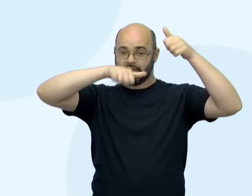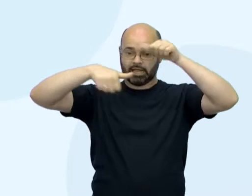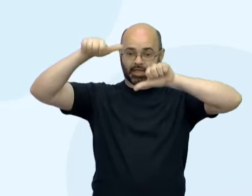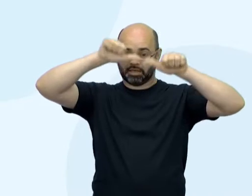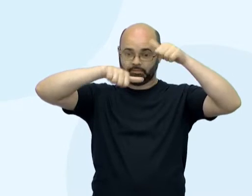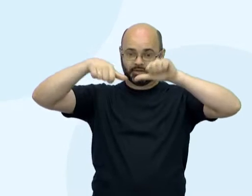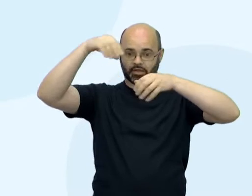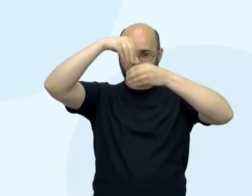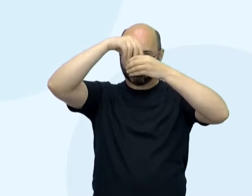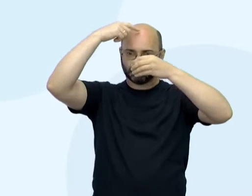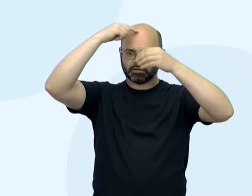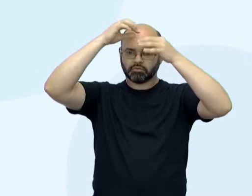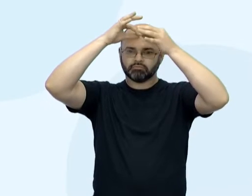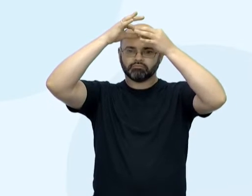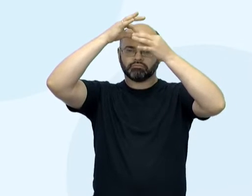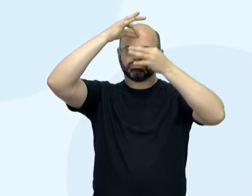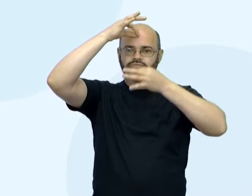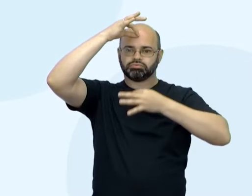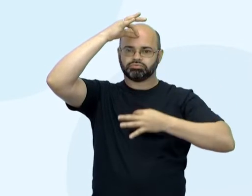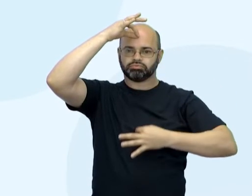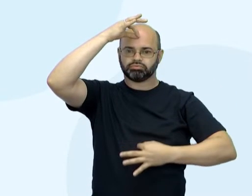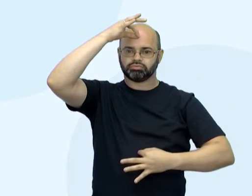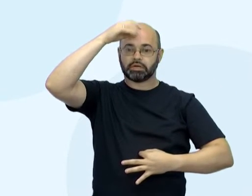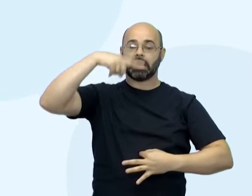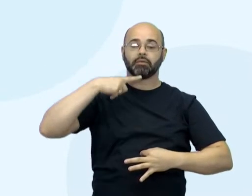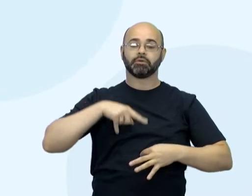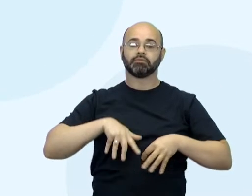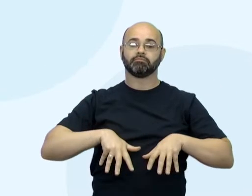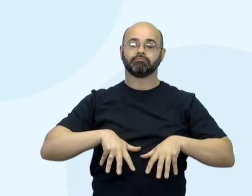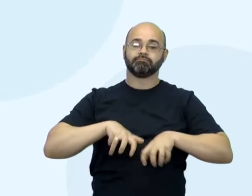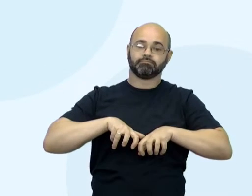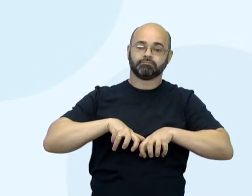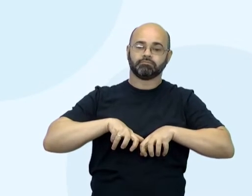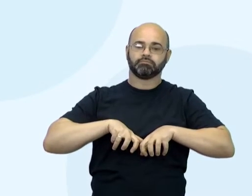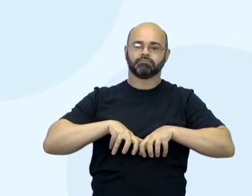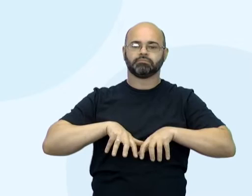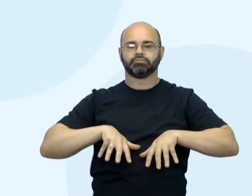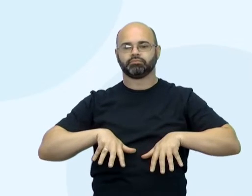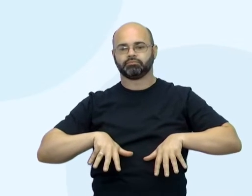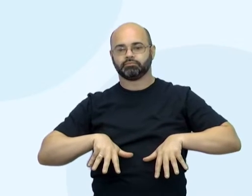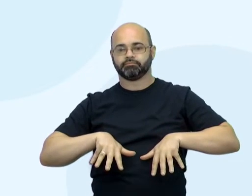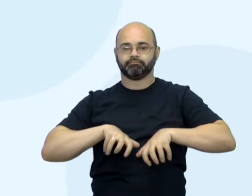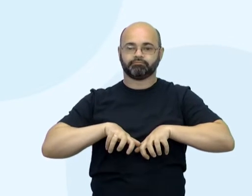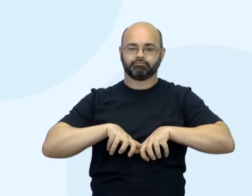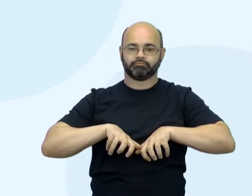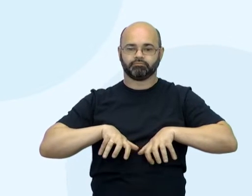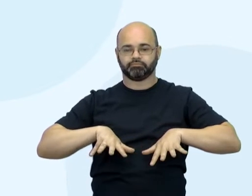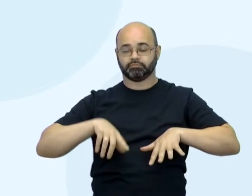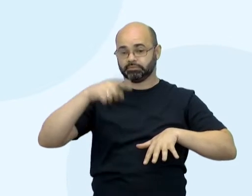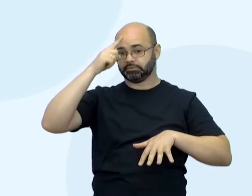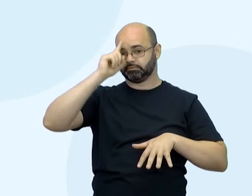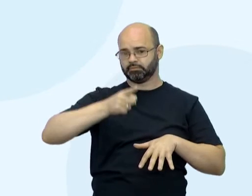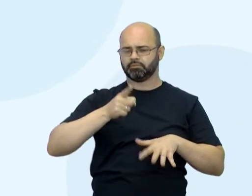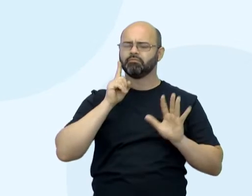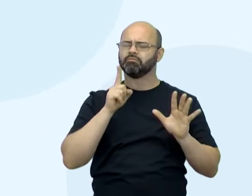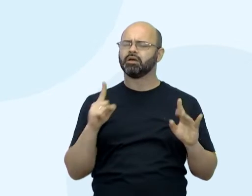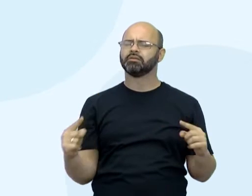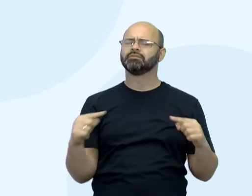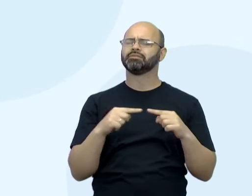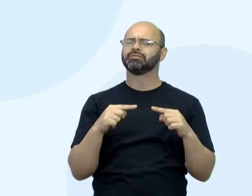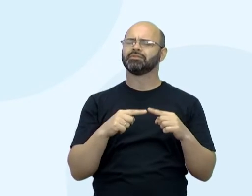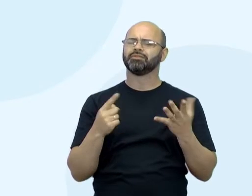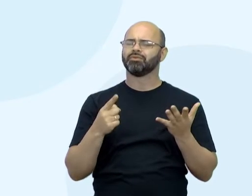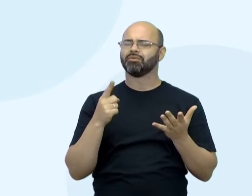levar aí as ações para contrair e relaxar o músculo. Aliás, qual a relação entre músculo e neurônio